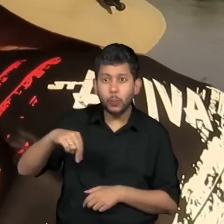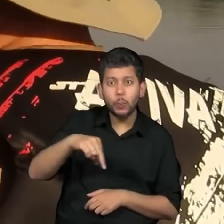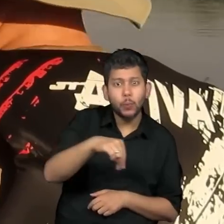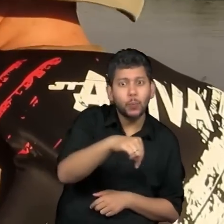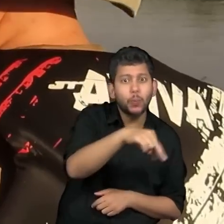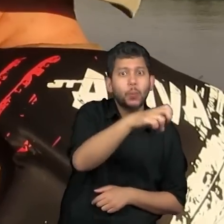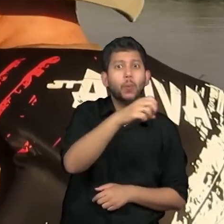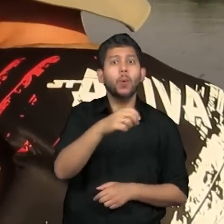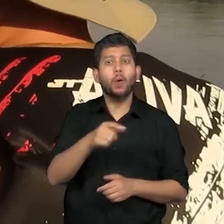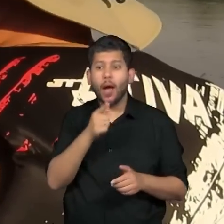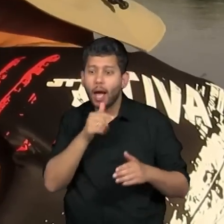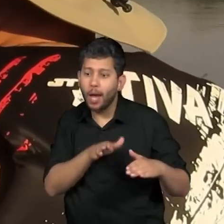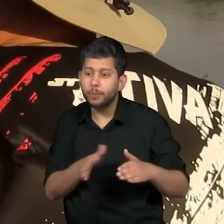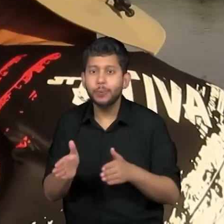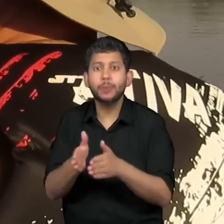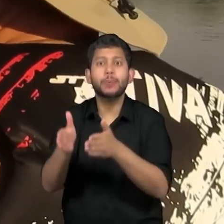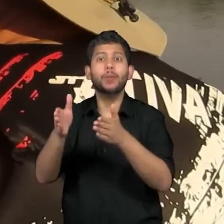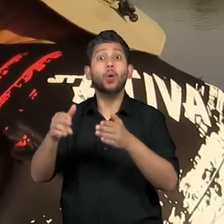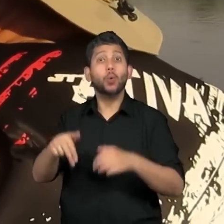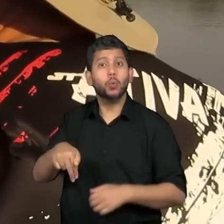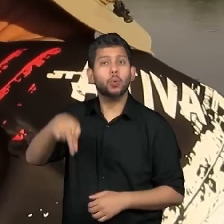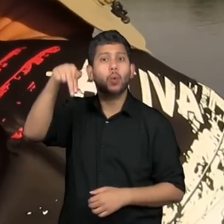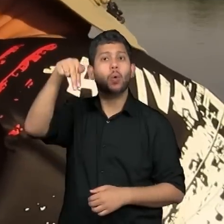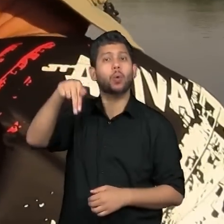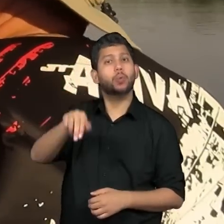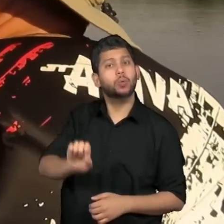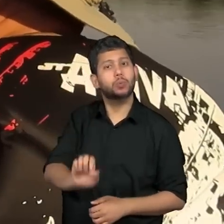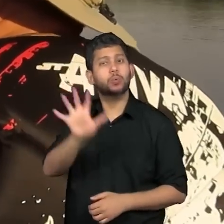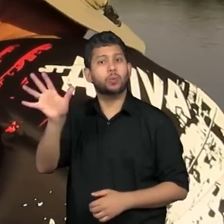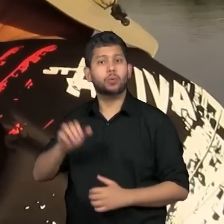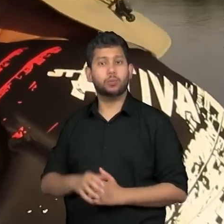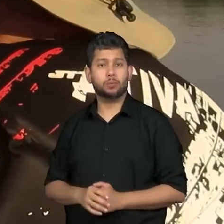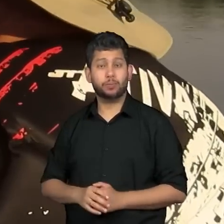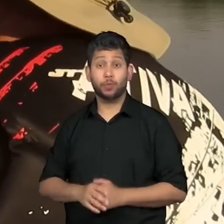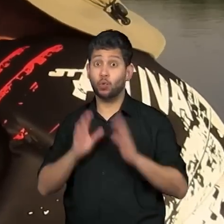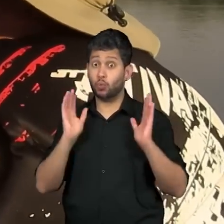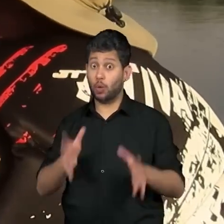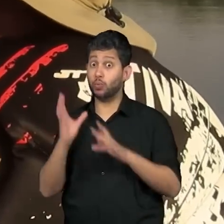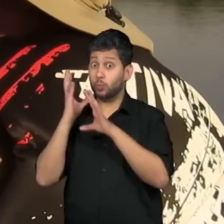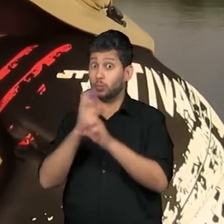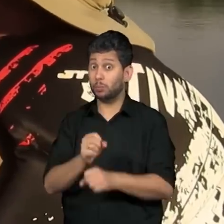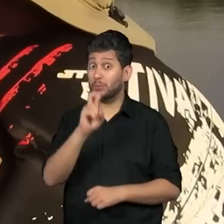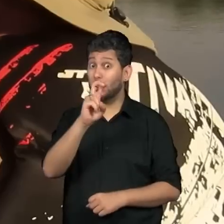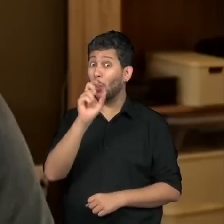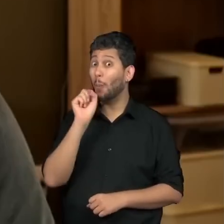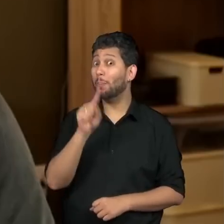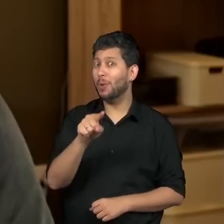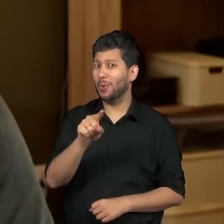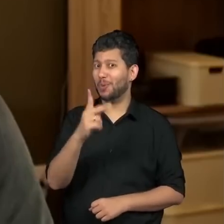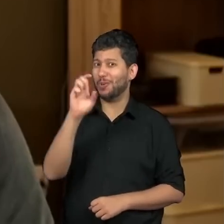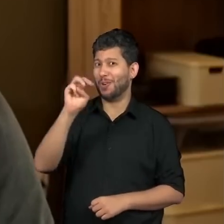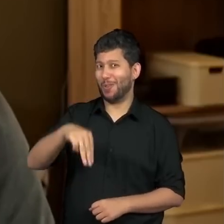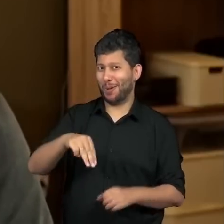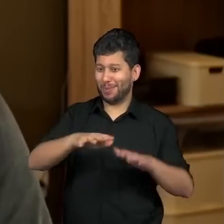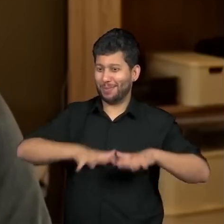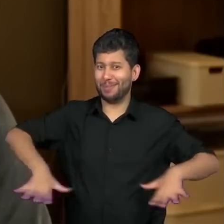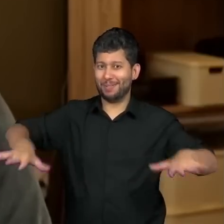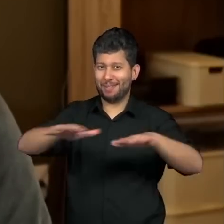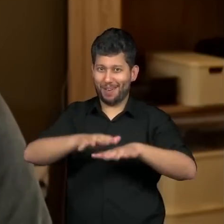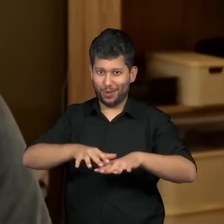regiões Norte e Nordeste. Foram mais de 5.000 quilômetros rodando em diferentes estados, do Norte e